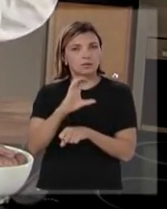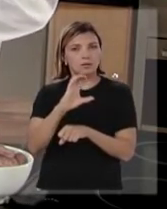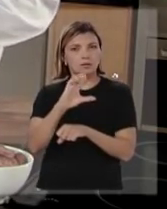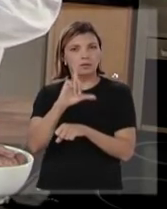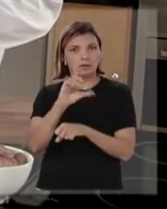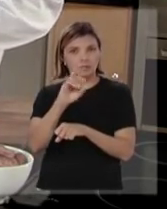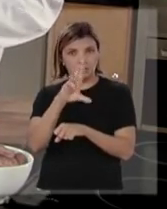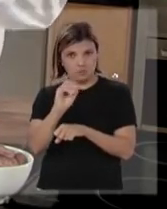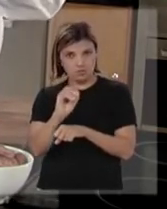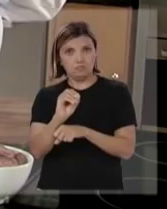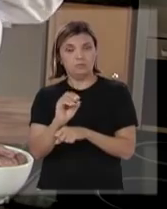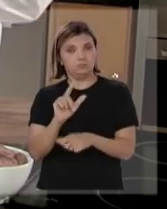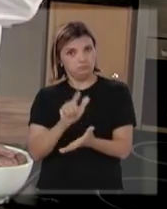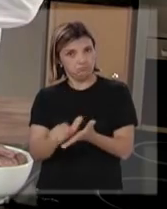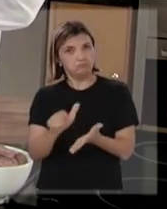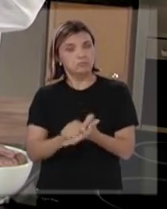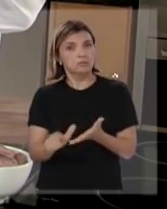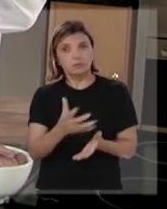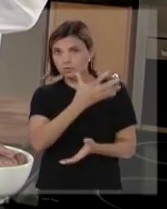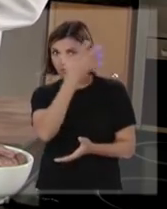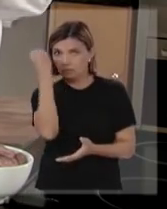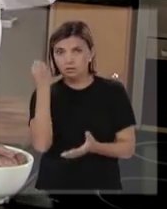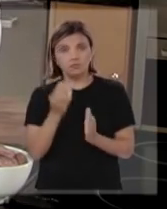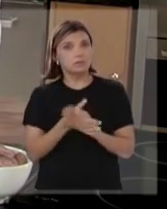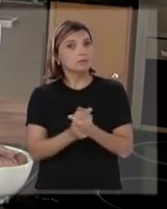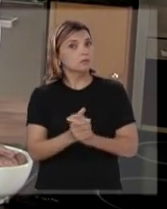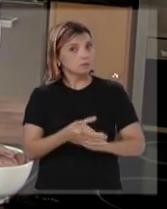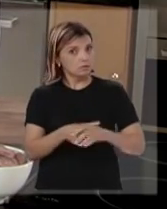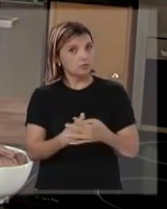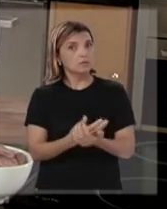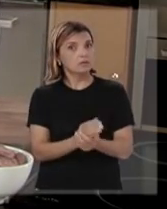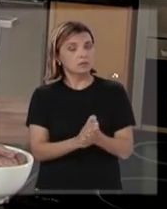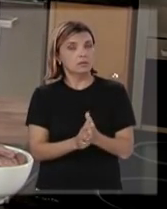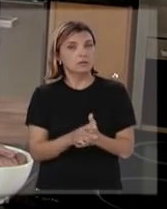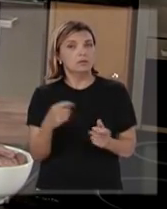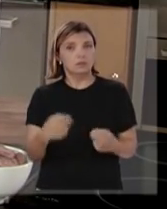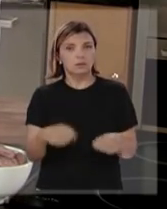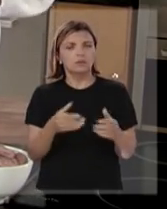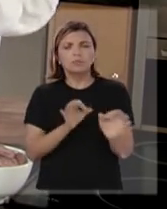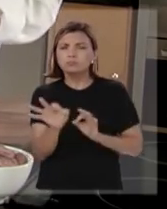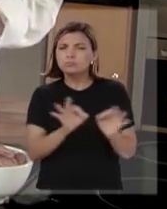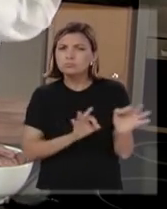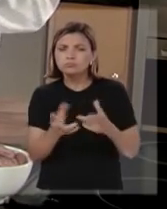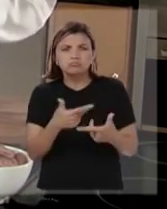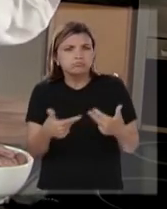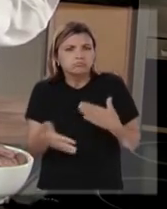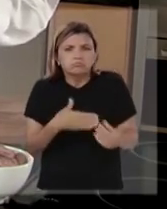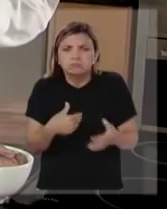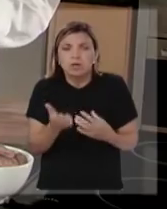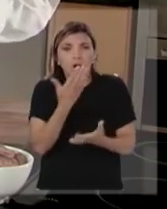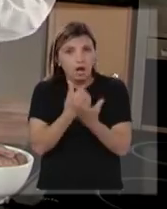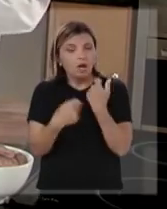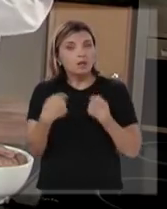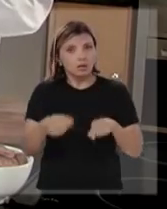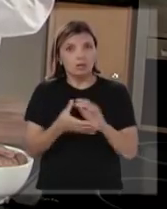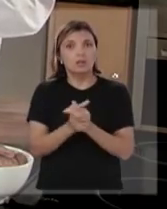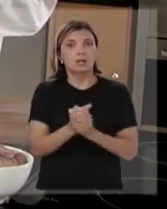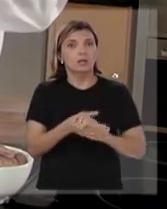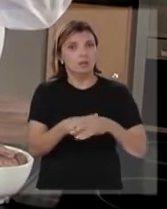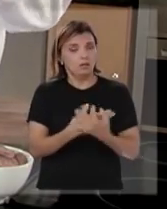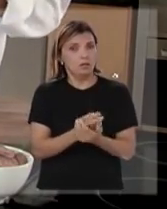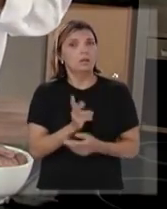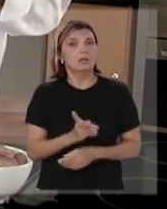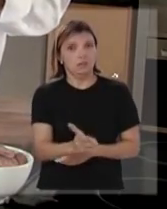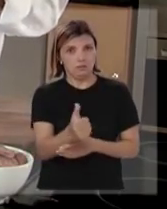água e cloro. Ah, tem uma coisa! Não vai esquecer de lavar muito bem as mãos. Para preparar qualquer tipo de alimento, mãos